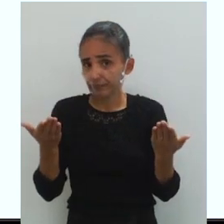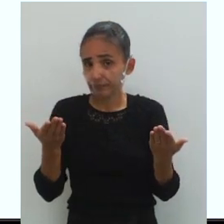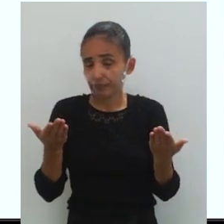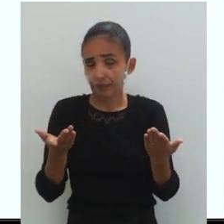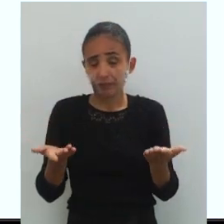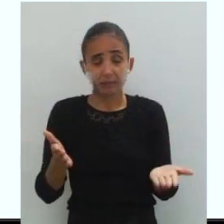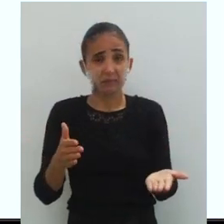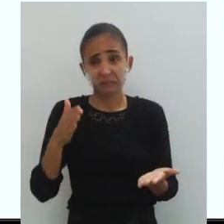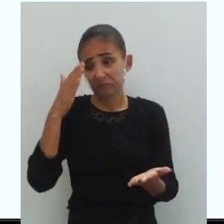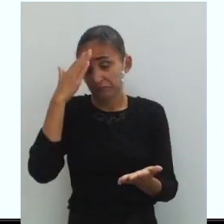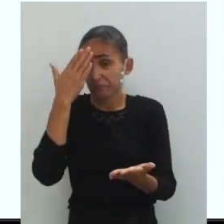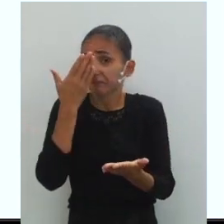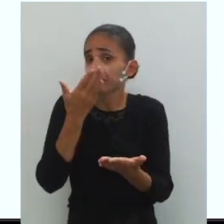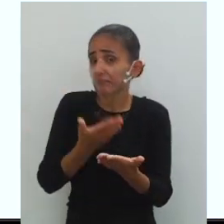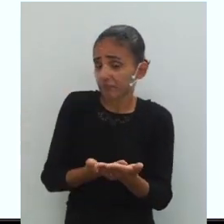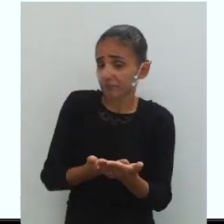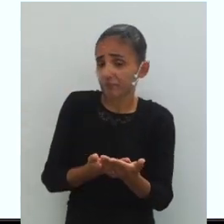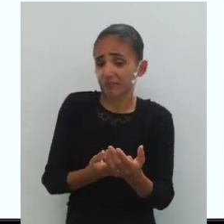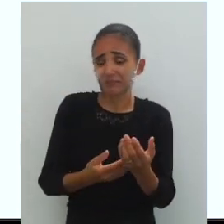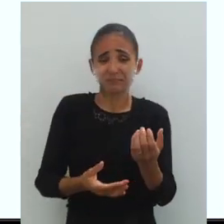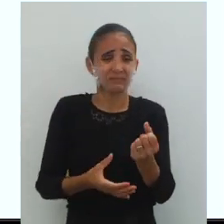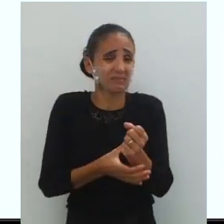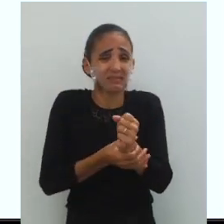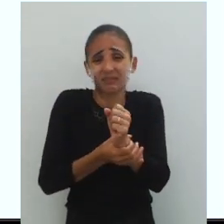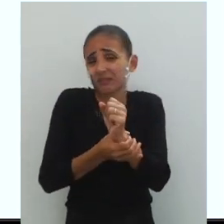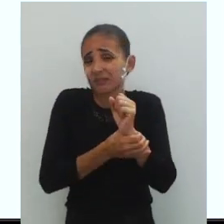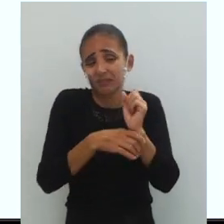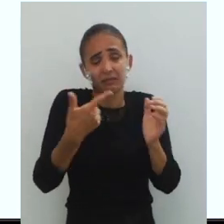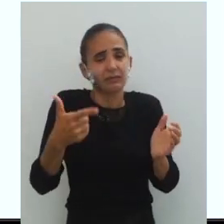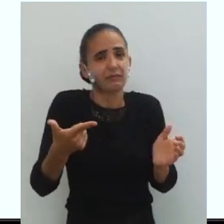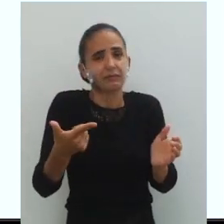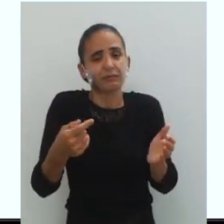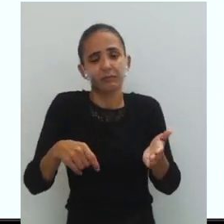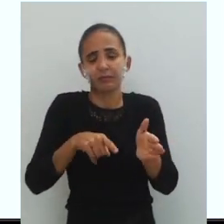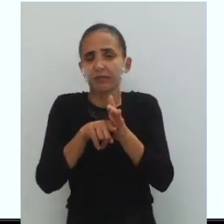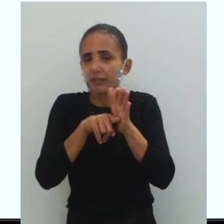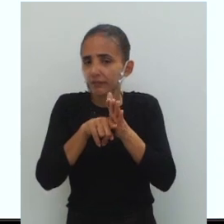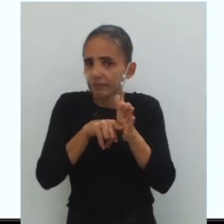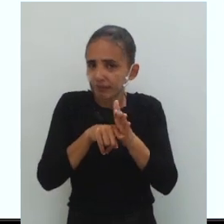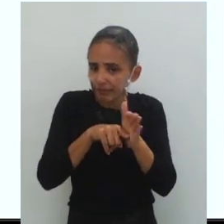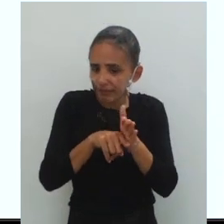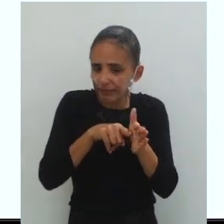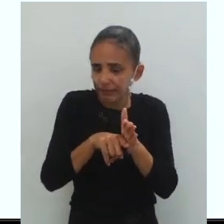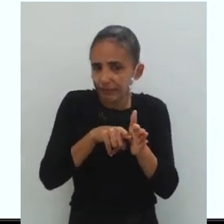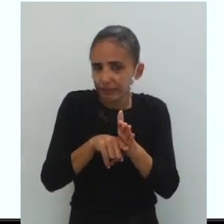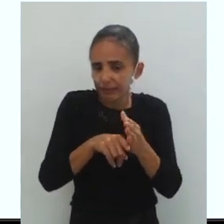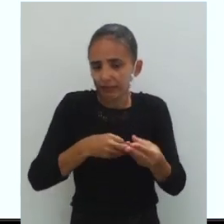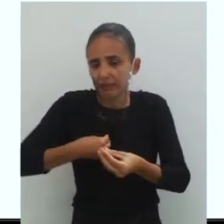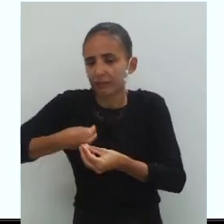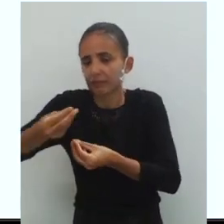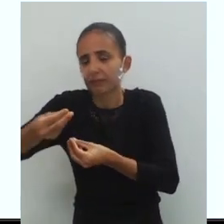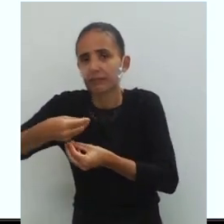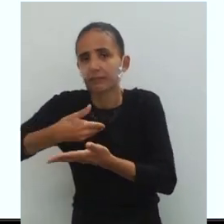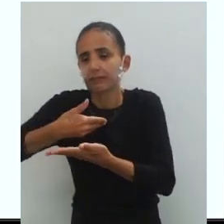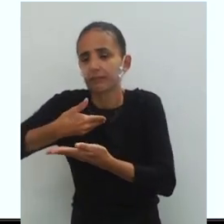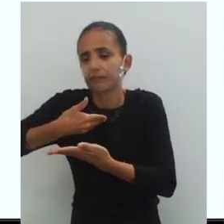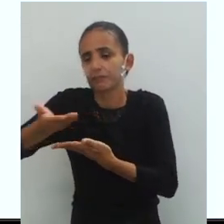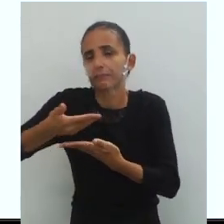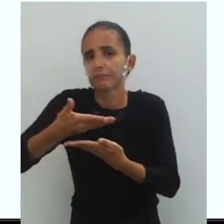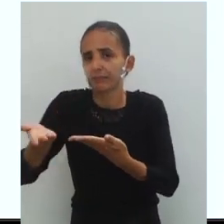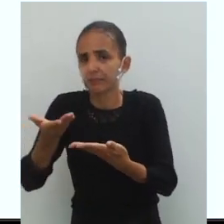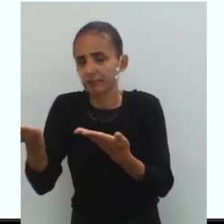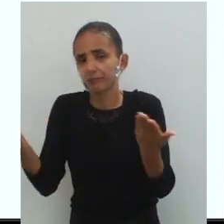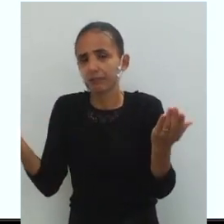incerteza e a insegurança da pesquisa, ela vai jogar aquilo que seria a única